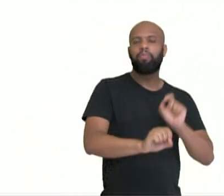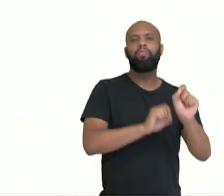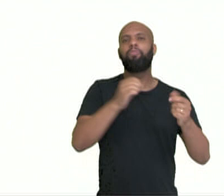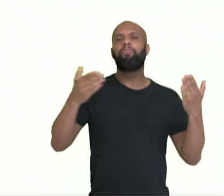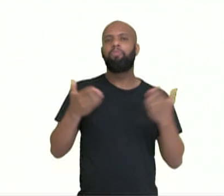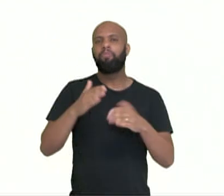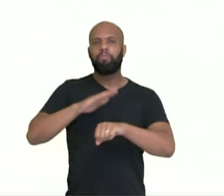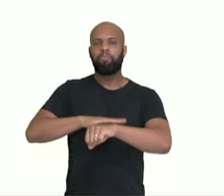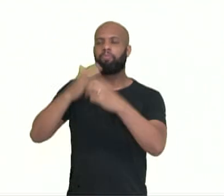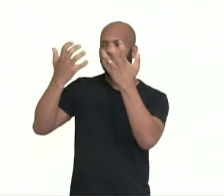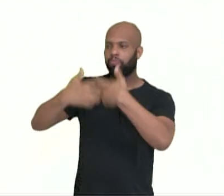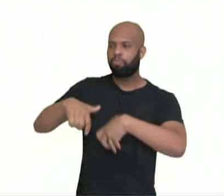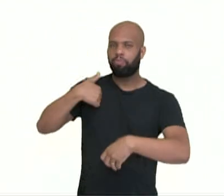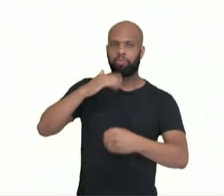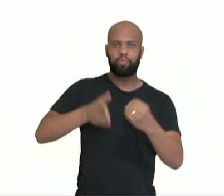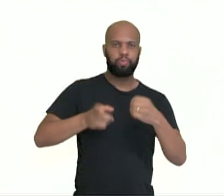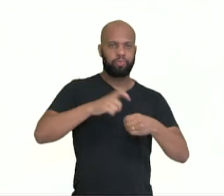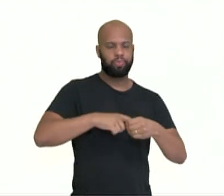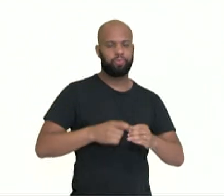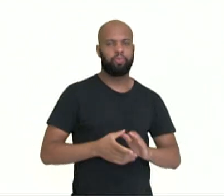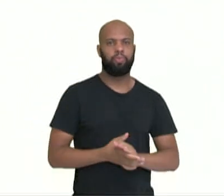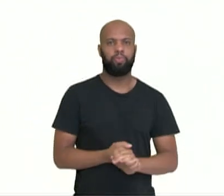quanto? Calcula aí, eu já volto.